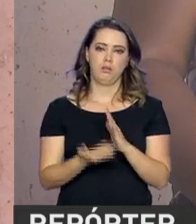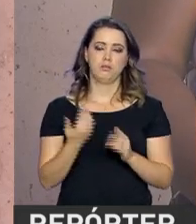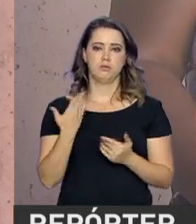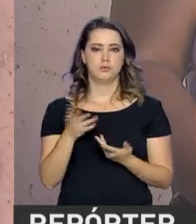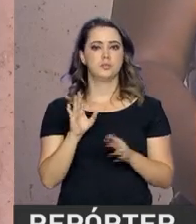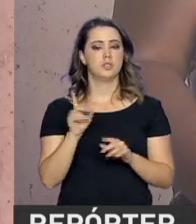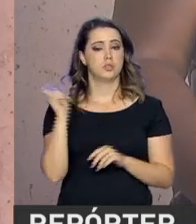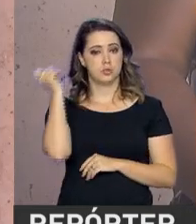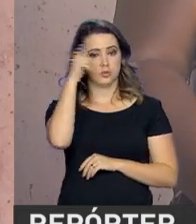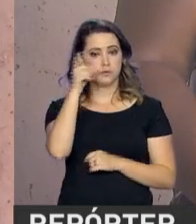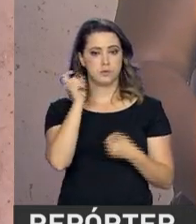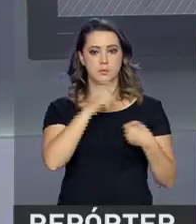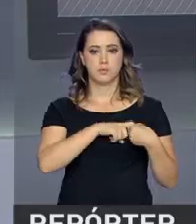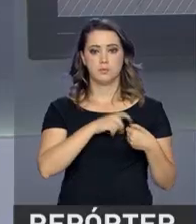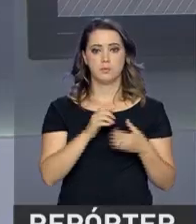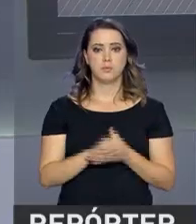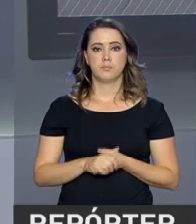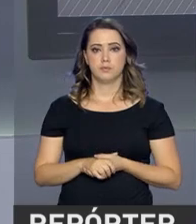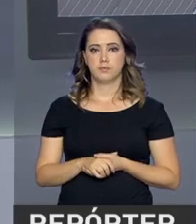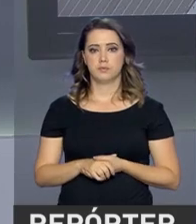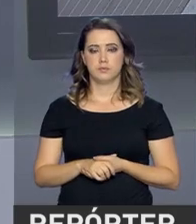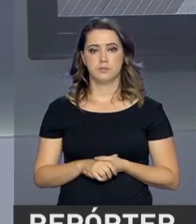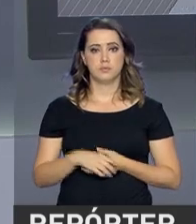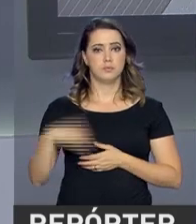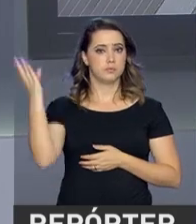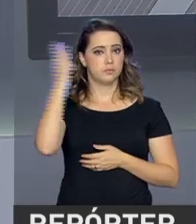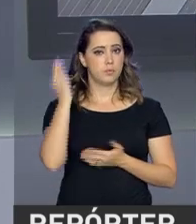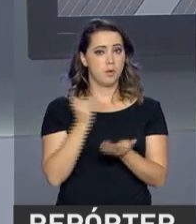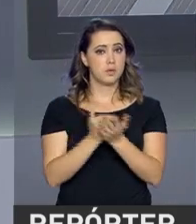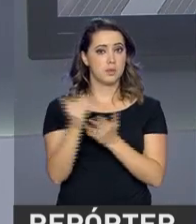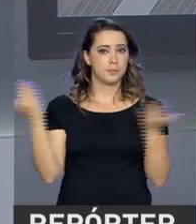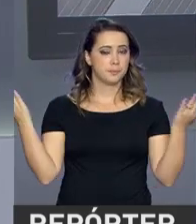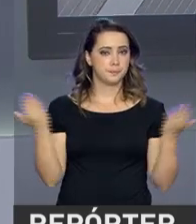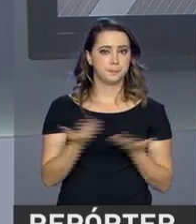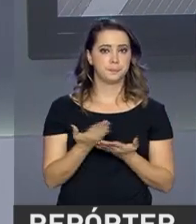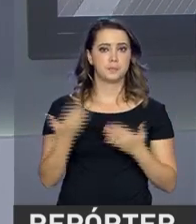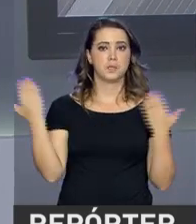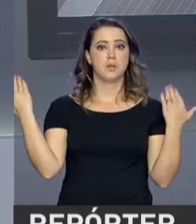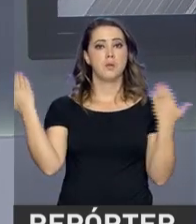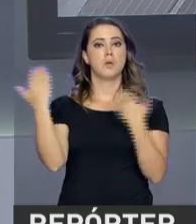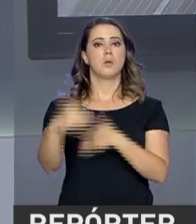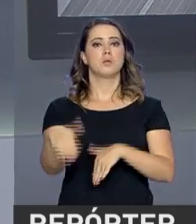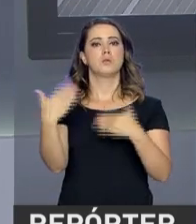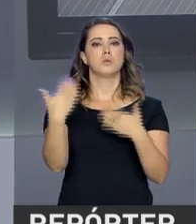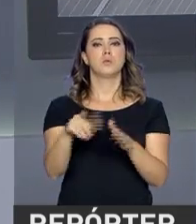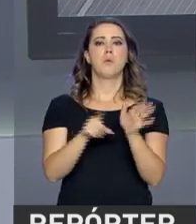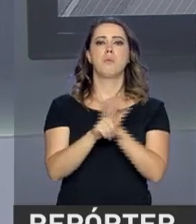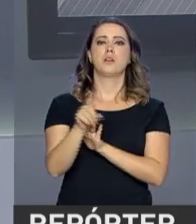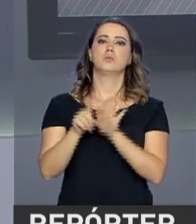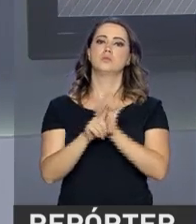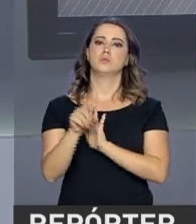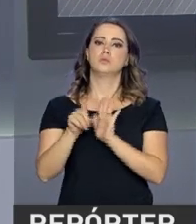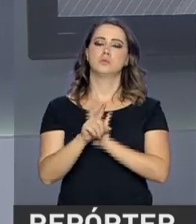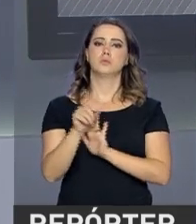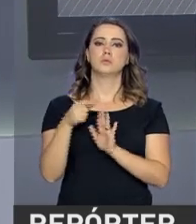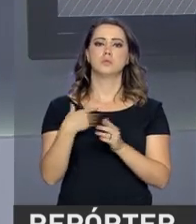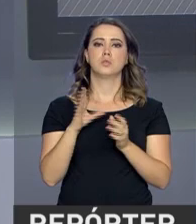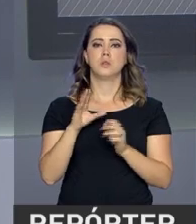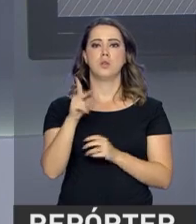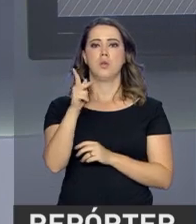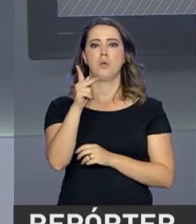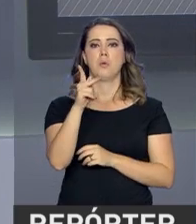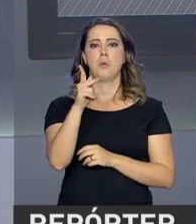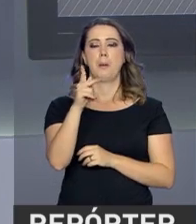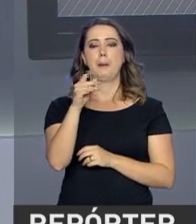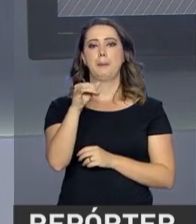que é mais difícil voltar o brasil inicia hoje a aplicação das provas e dos questionários do programa internacional